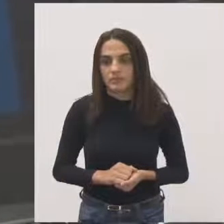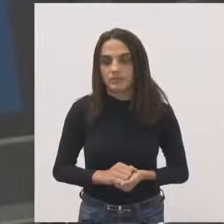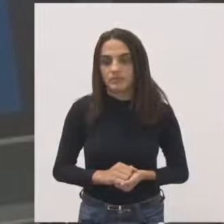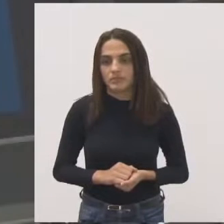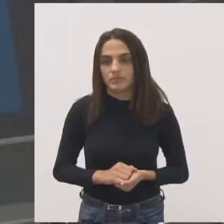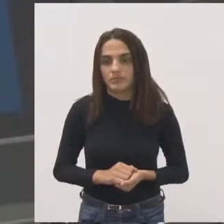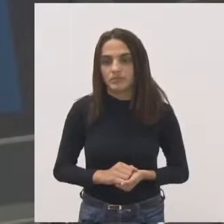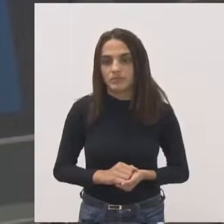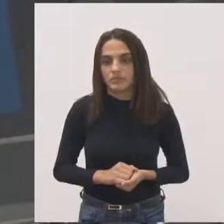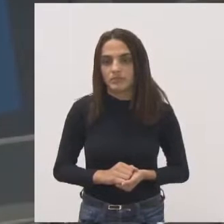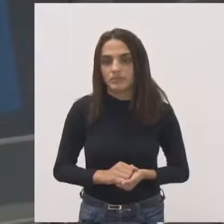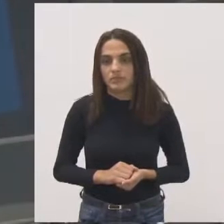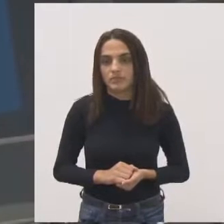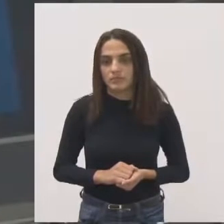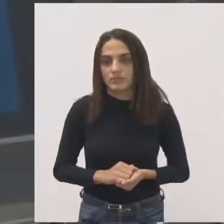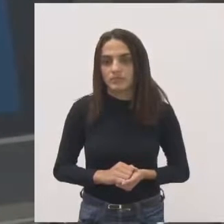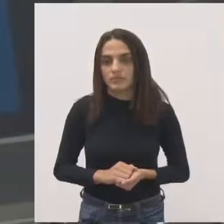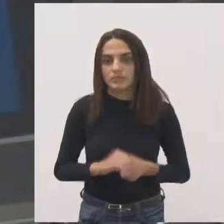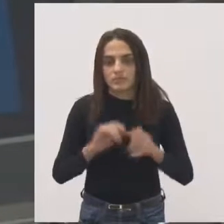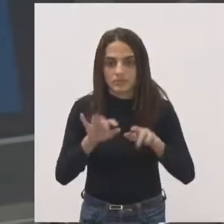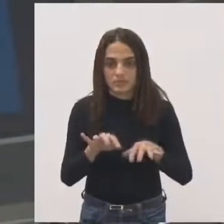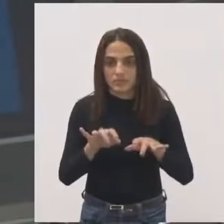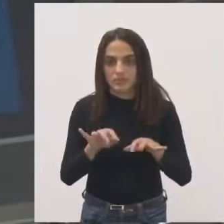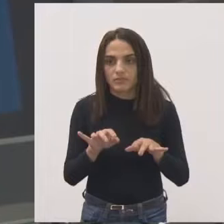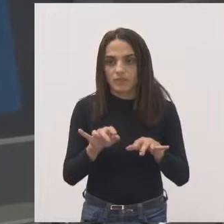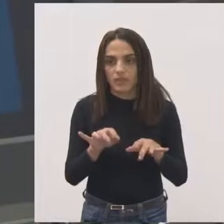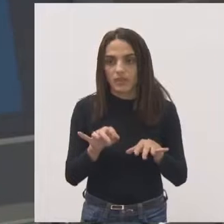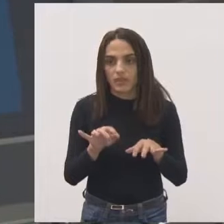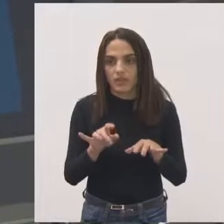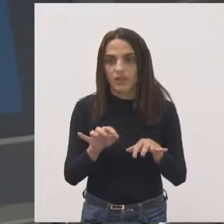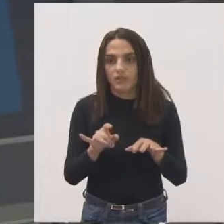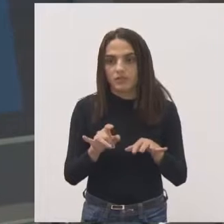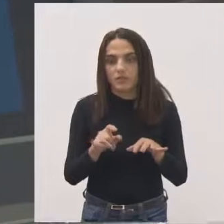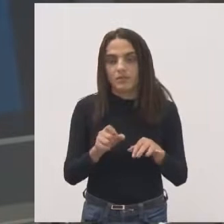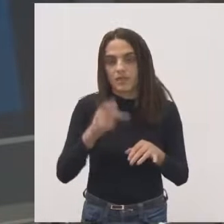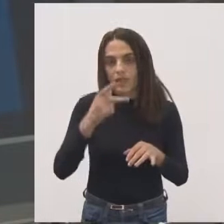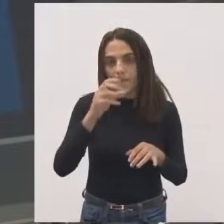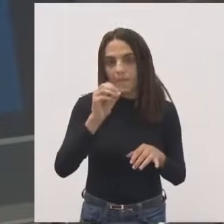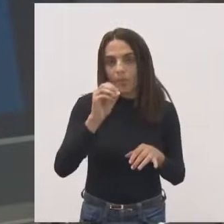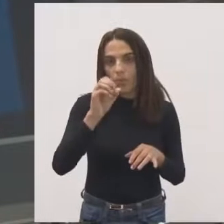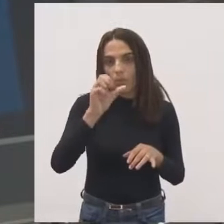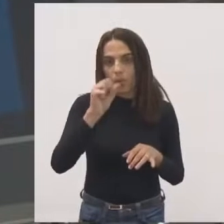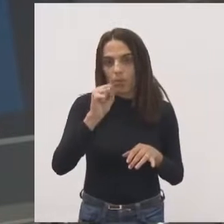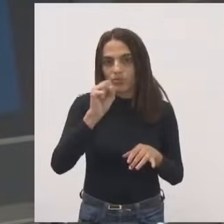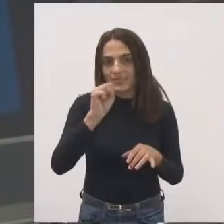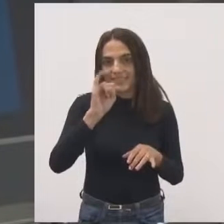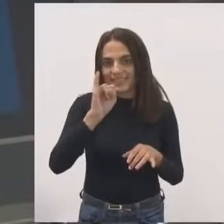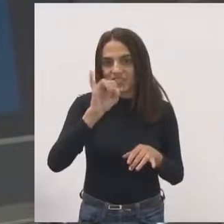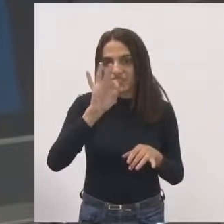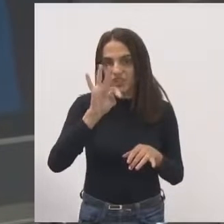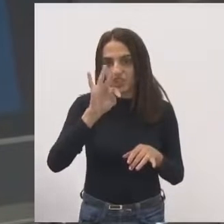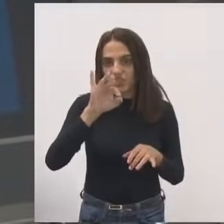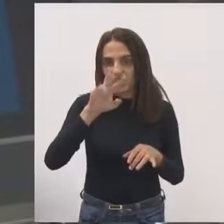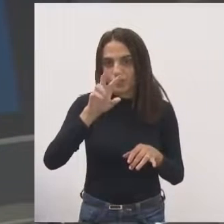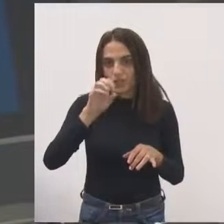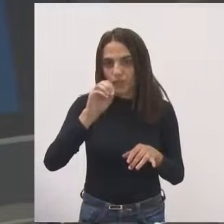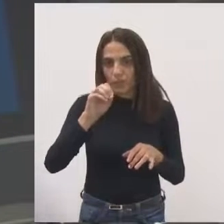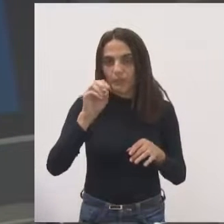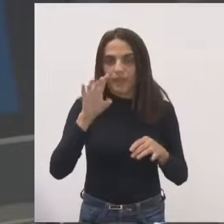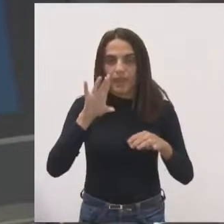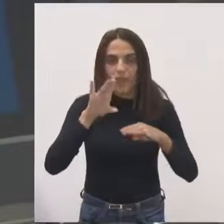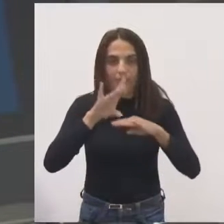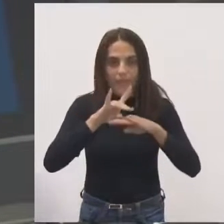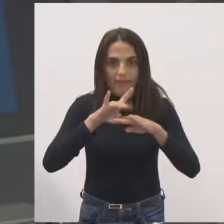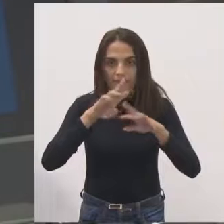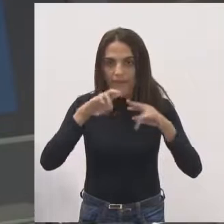Então, assim que você liga esses computadores aqui, Ana, da Positivo, de sala de aula, esse notebook ele não tem entrada de rede, então ele só